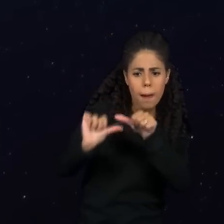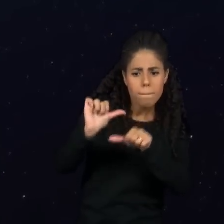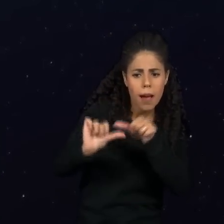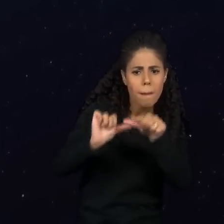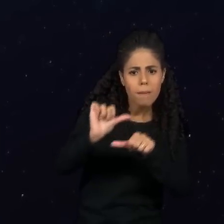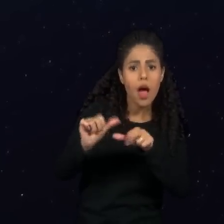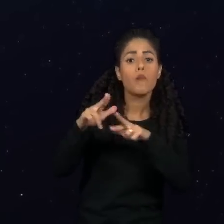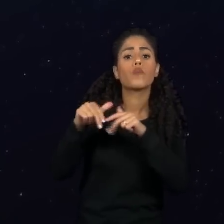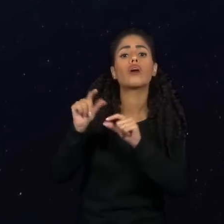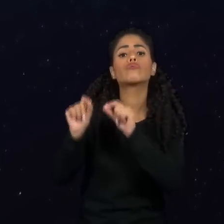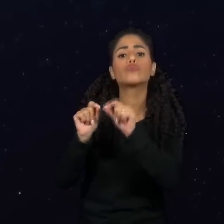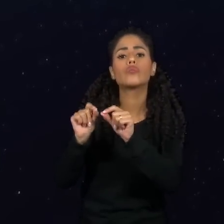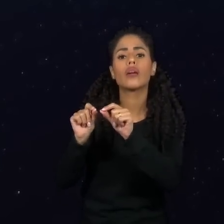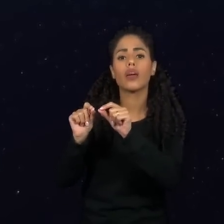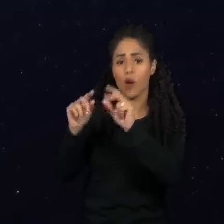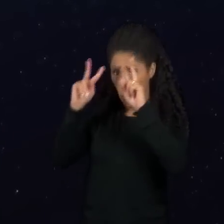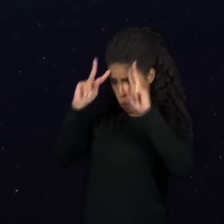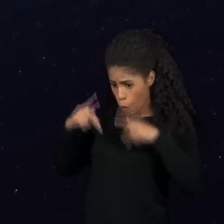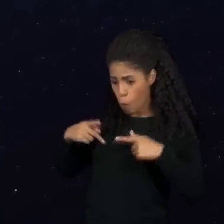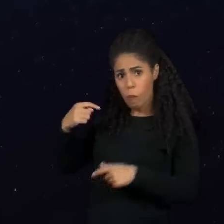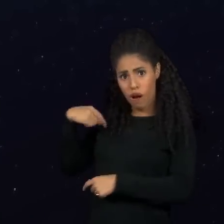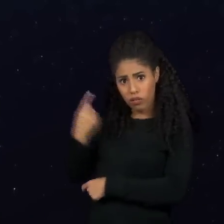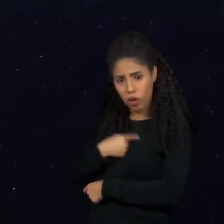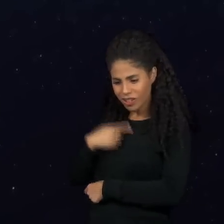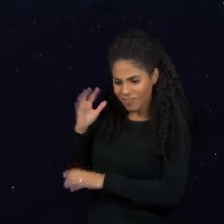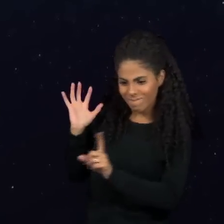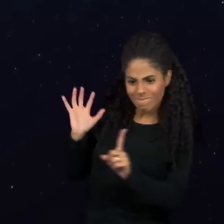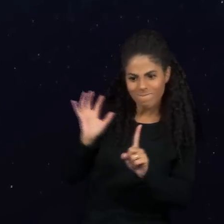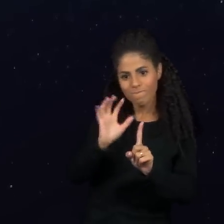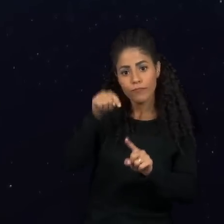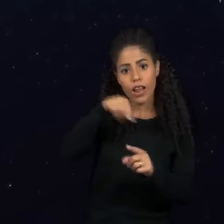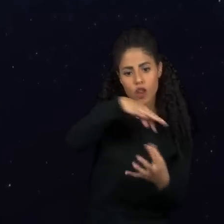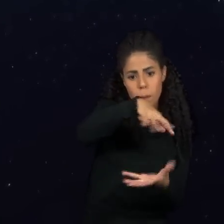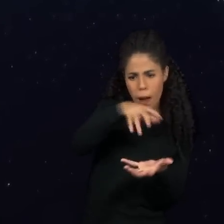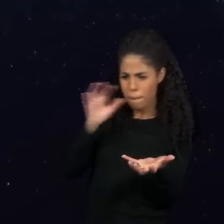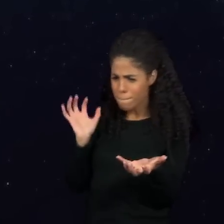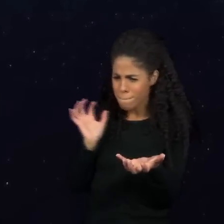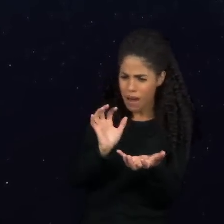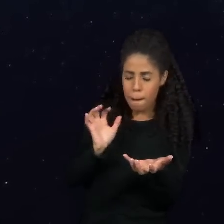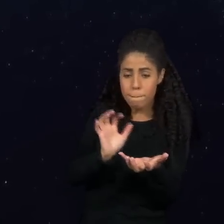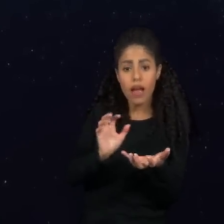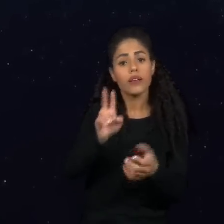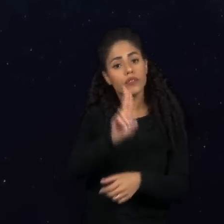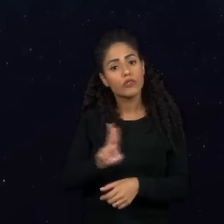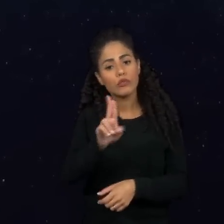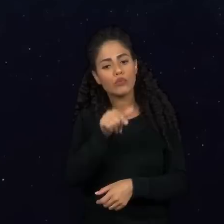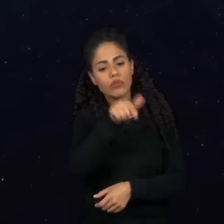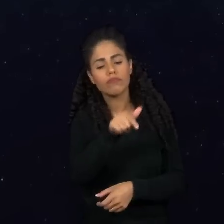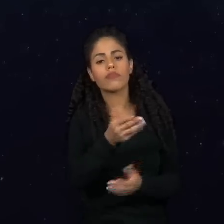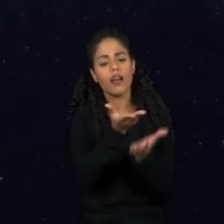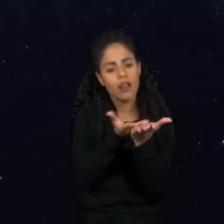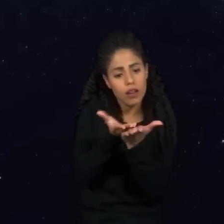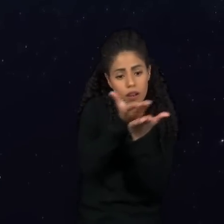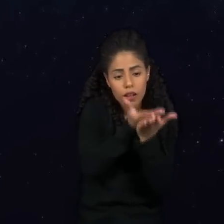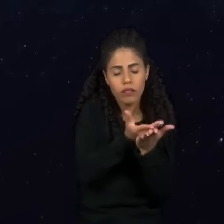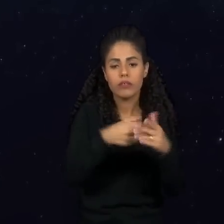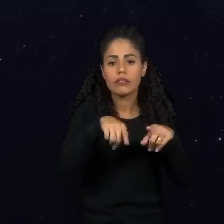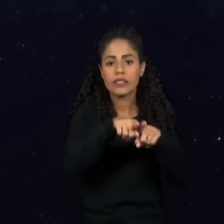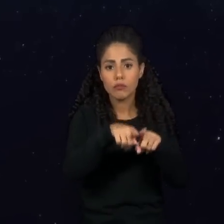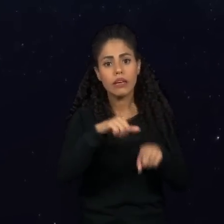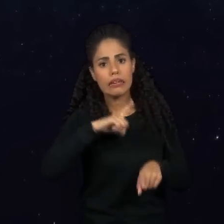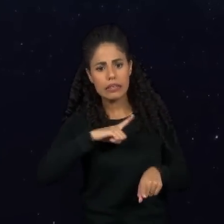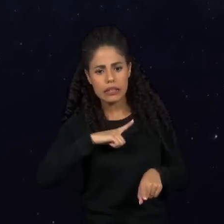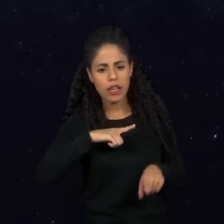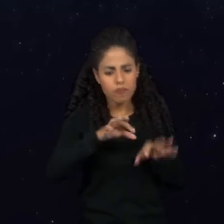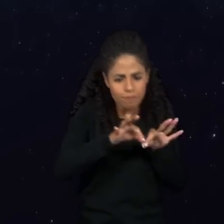na história geológica da Terra. Isso vai ser discutido ainda por uma comissão internacional que cuida desses aspectos, mas que tem ali